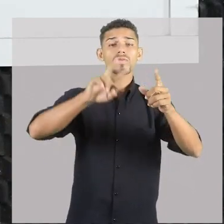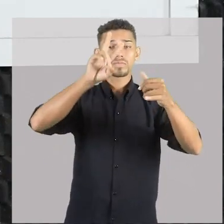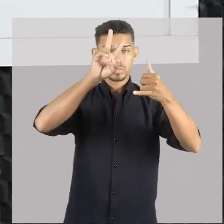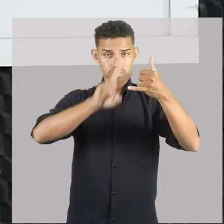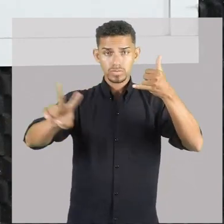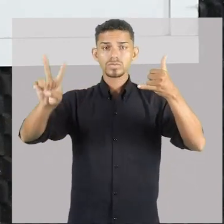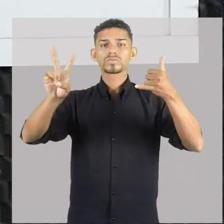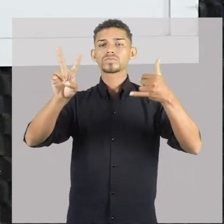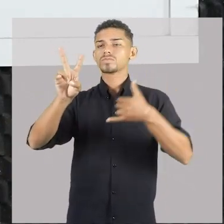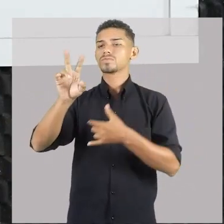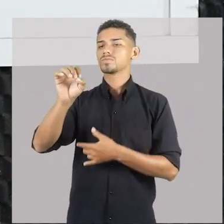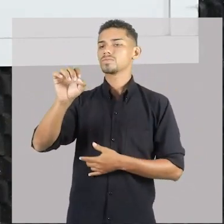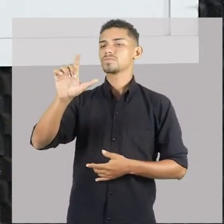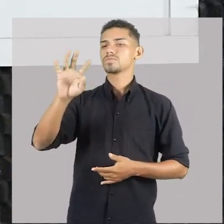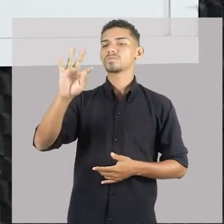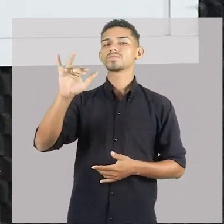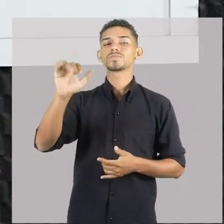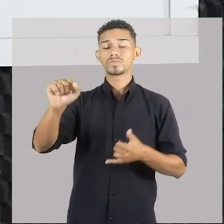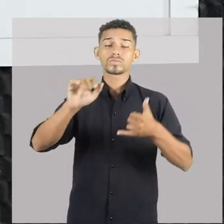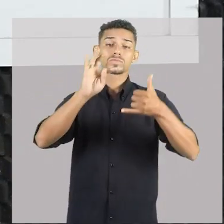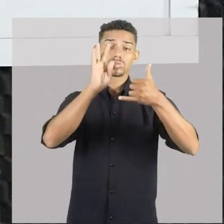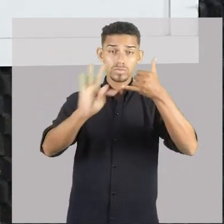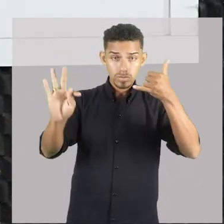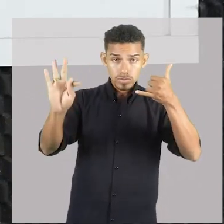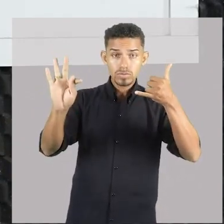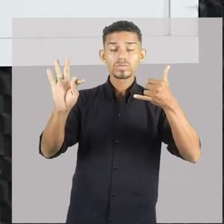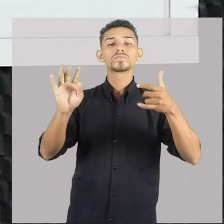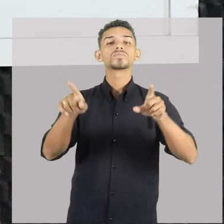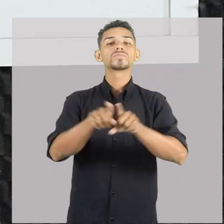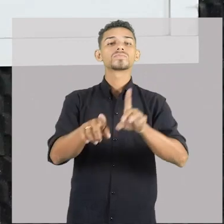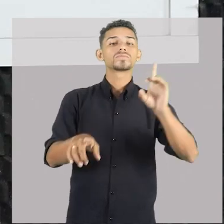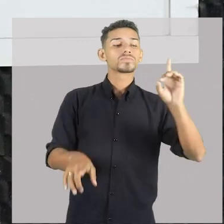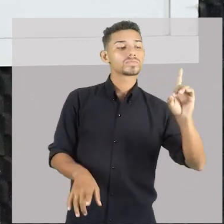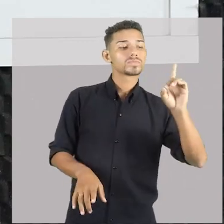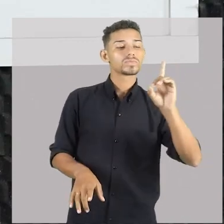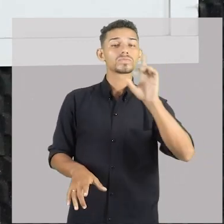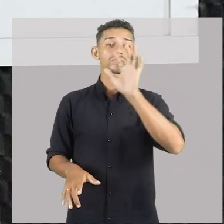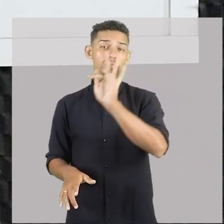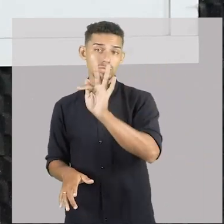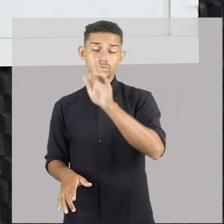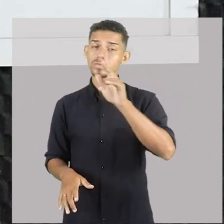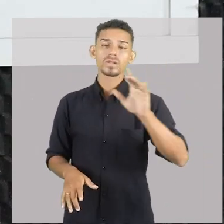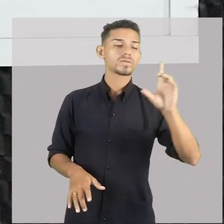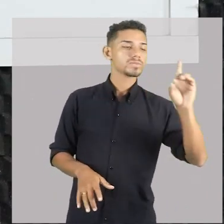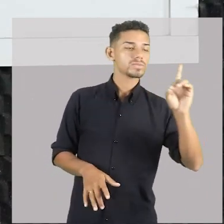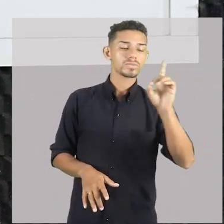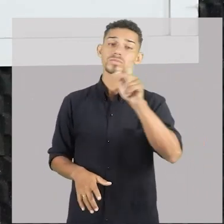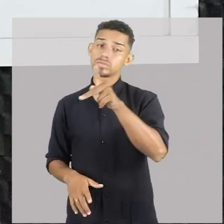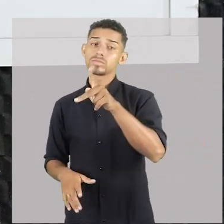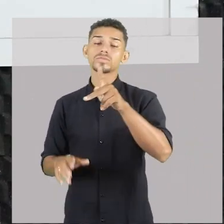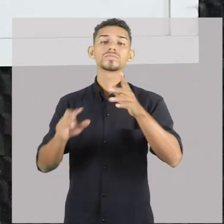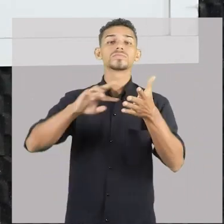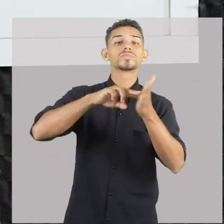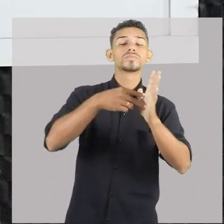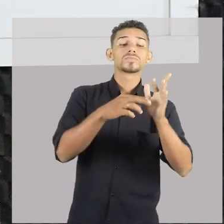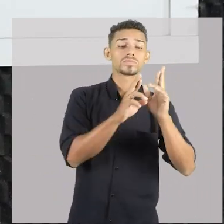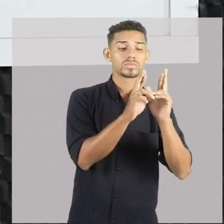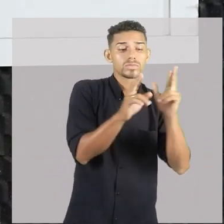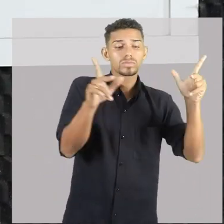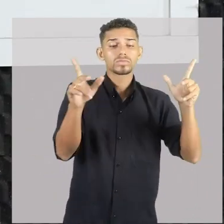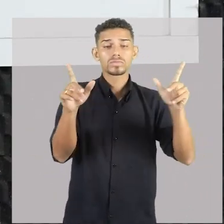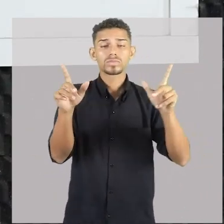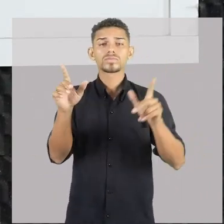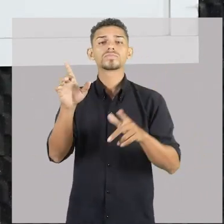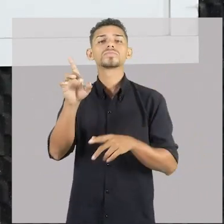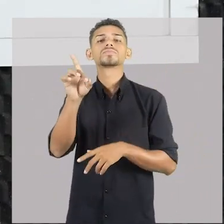voltagem, ele gera tensão, ele gera DDP, que chama-se diferença de potencial. Essas três